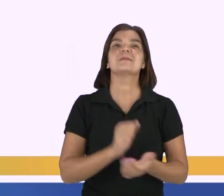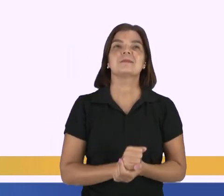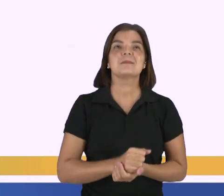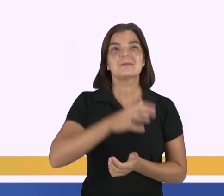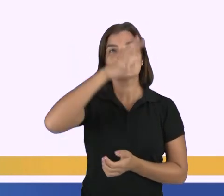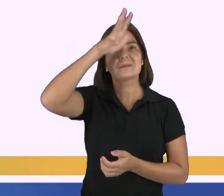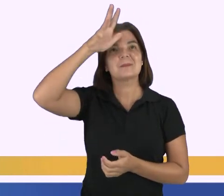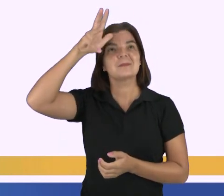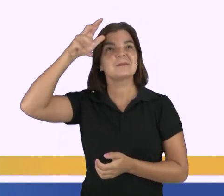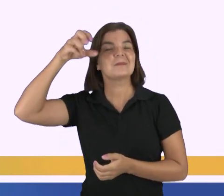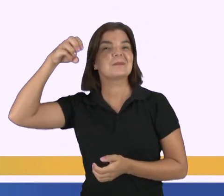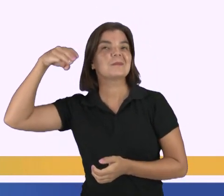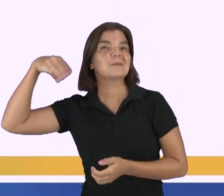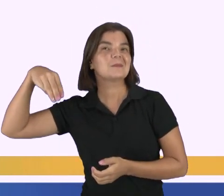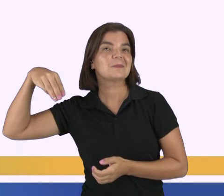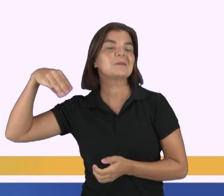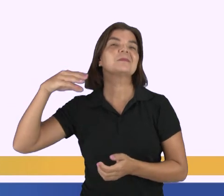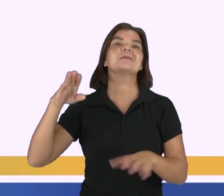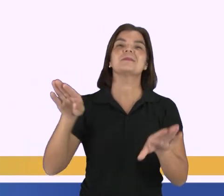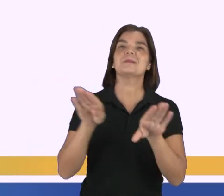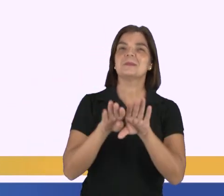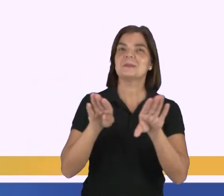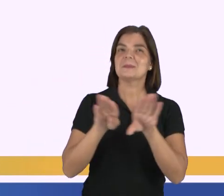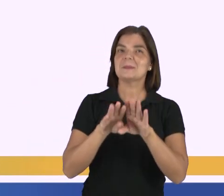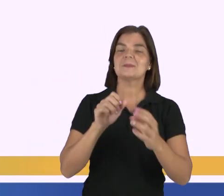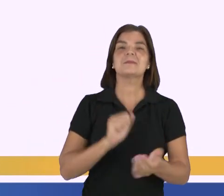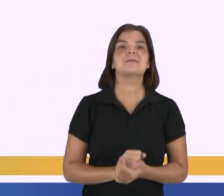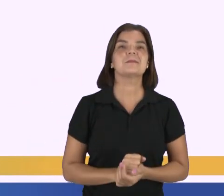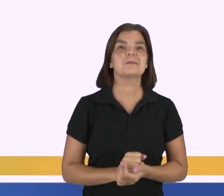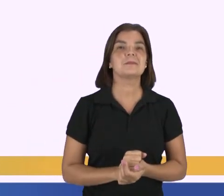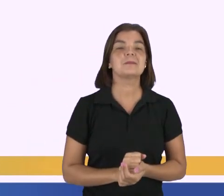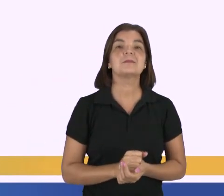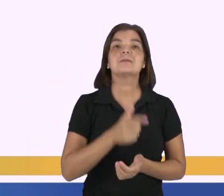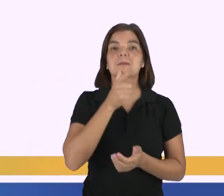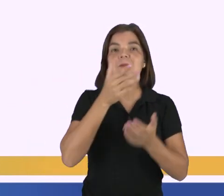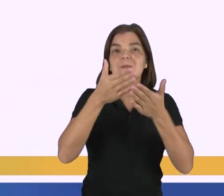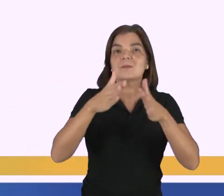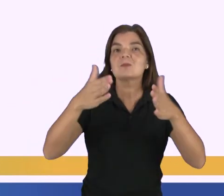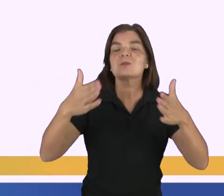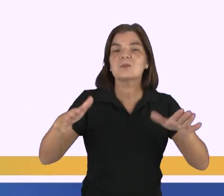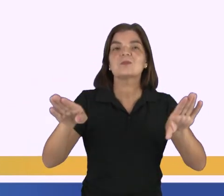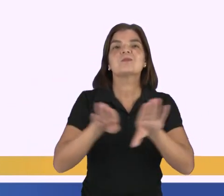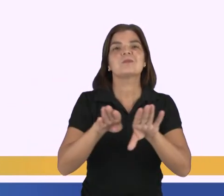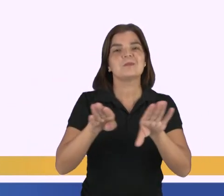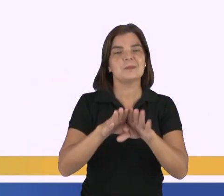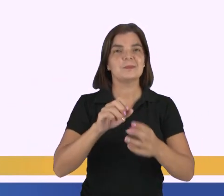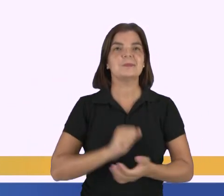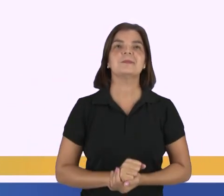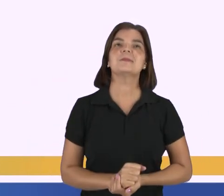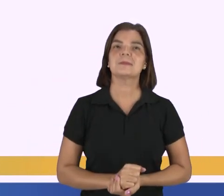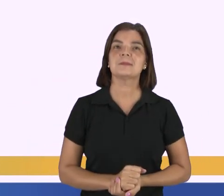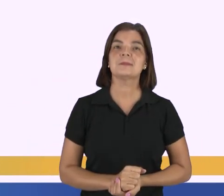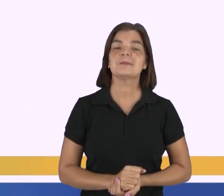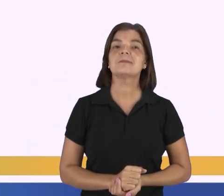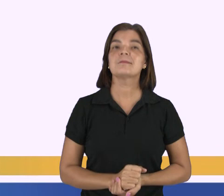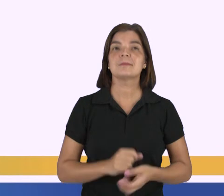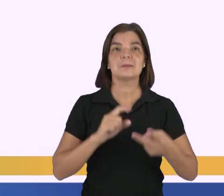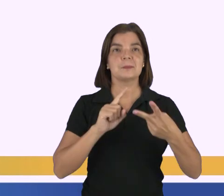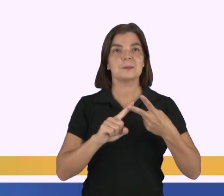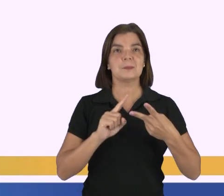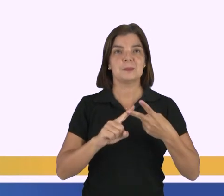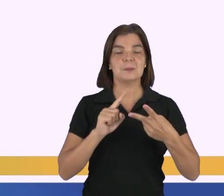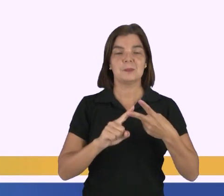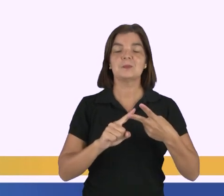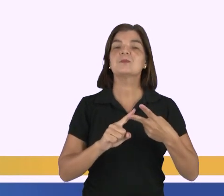parte da floresta, como também da parte hidrográfica da região amazônica. Então, a floresta amazônica, a segunda